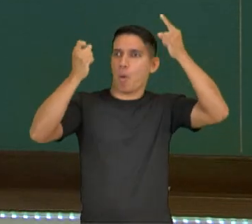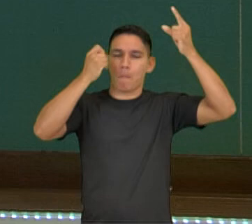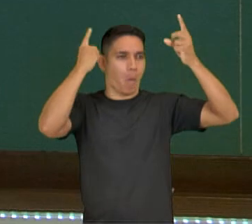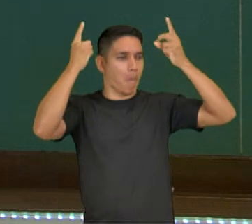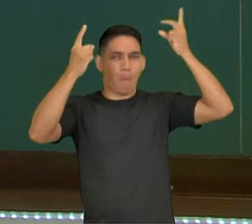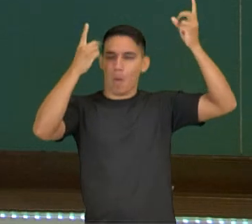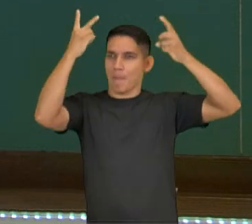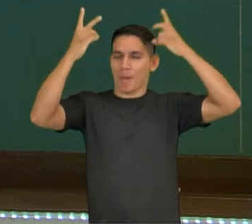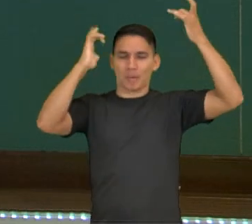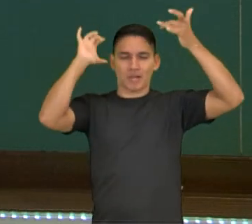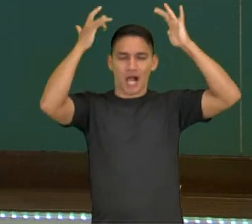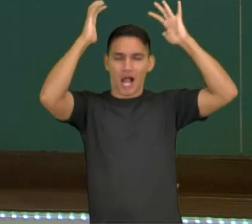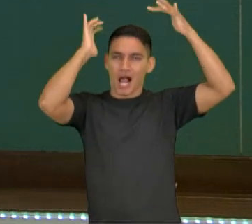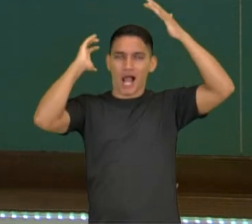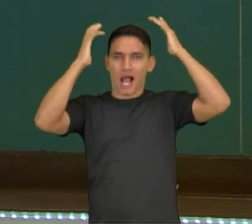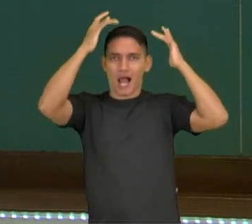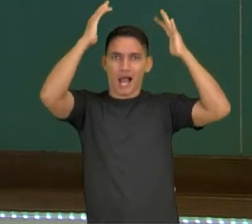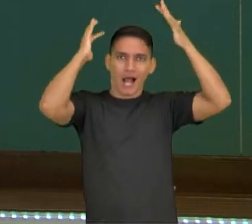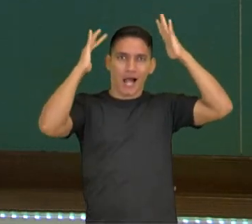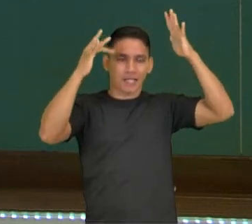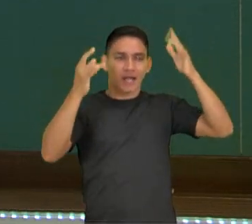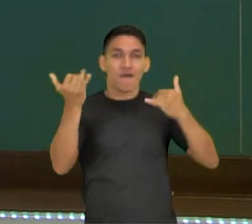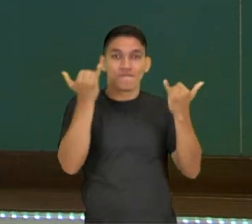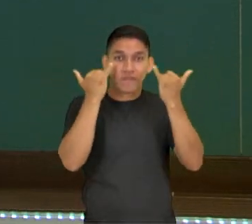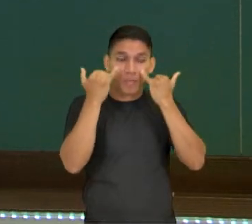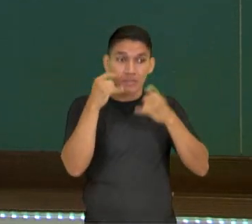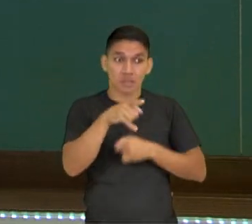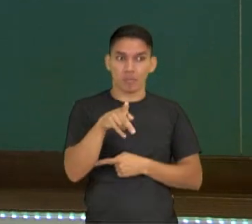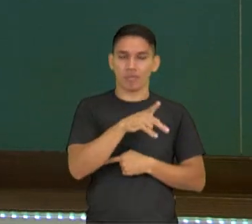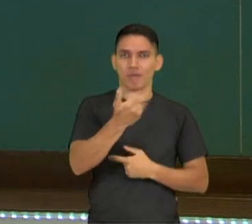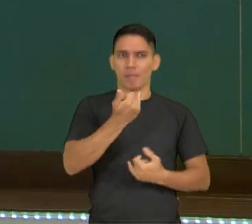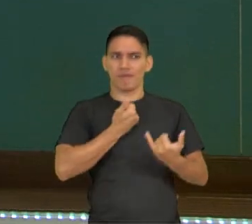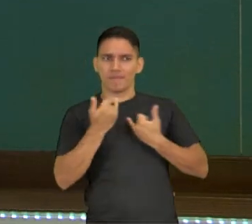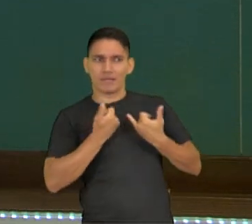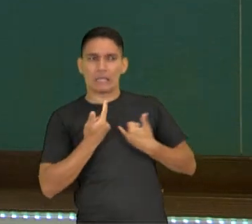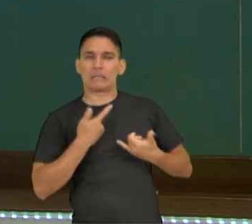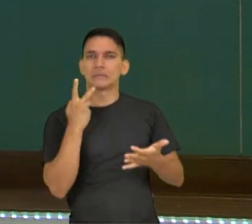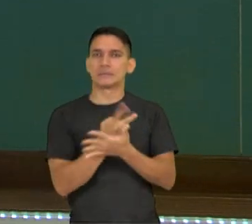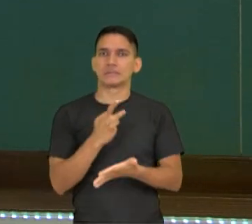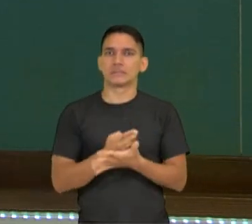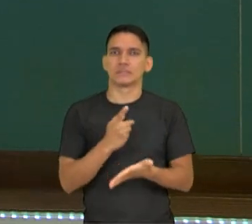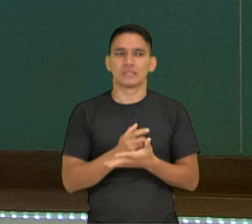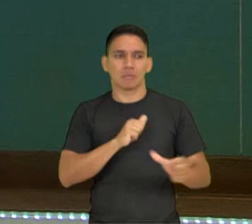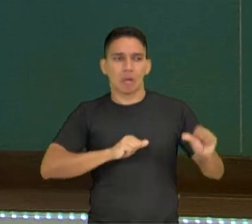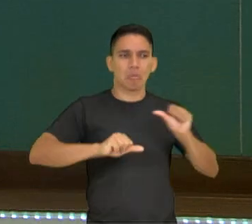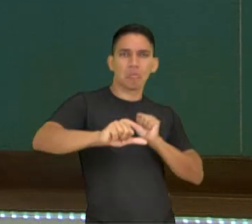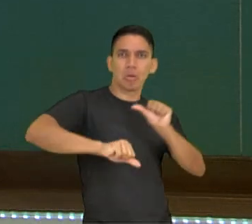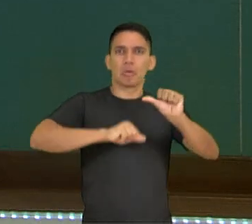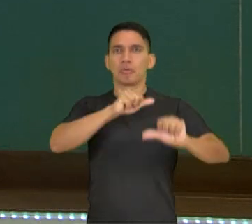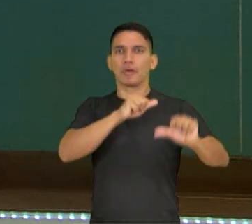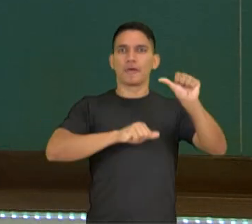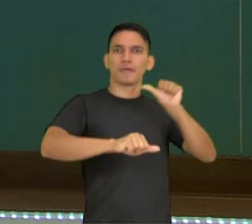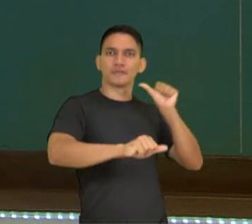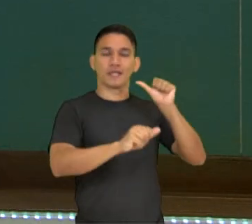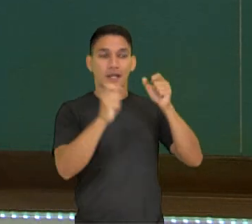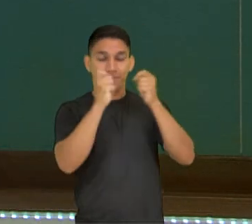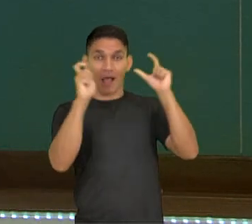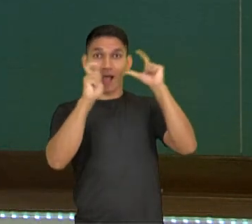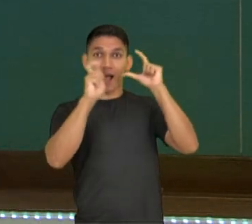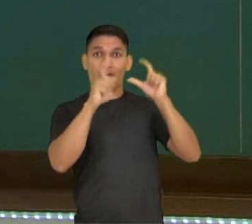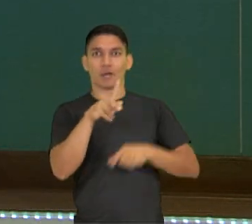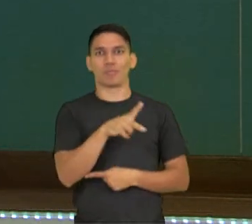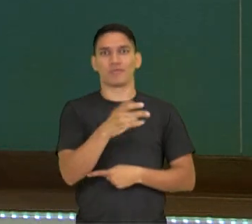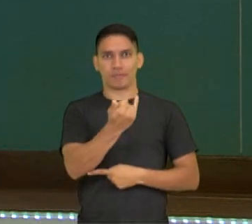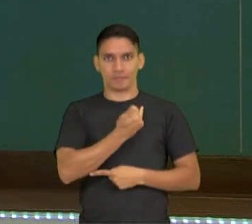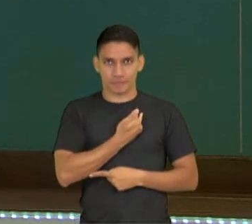né, ativando a informação que o professor está dando, e eu estou todo momento interagindo e com atenção no que o professor está